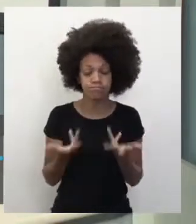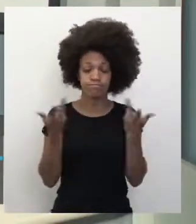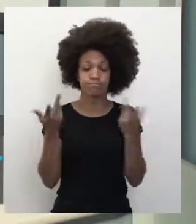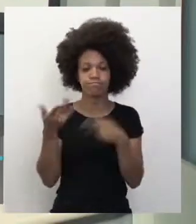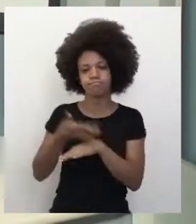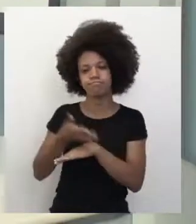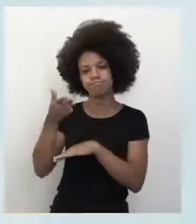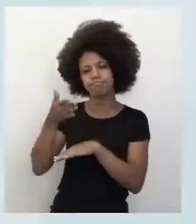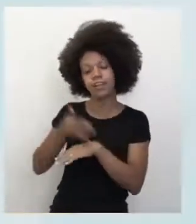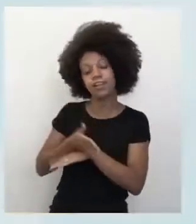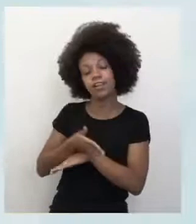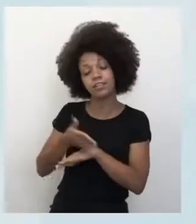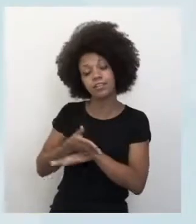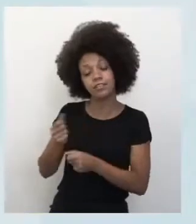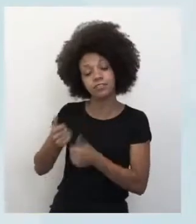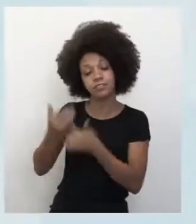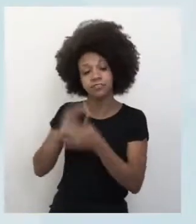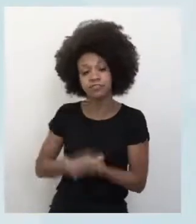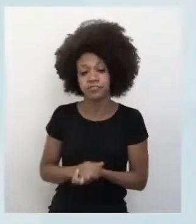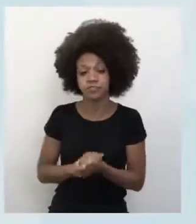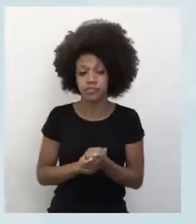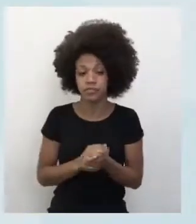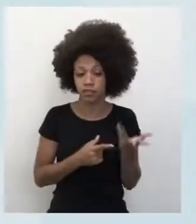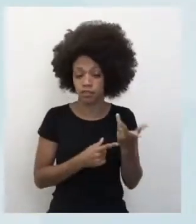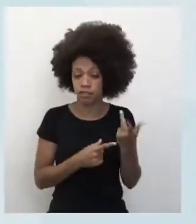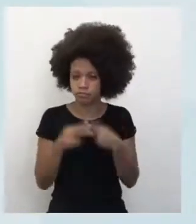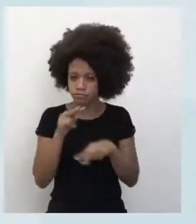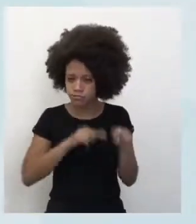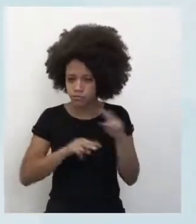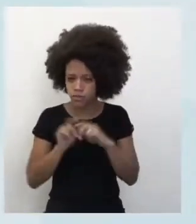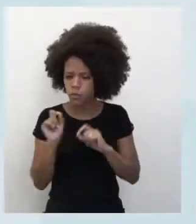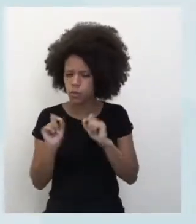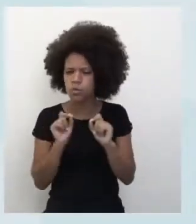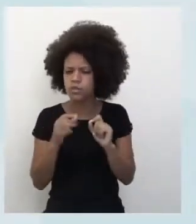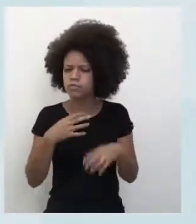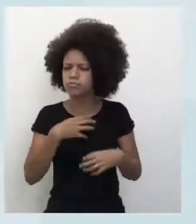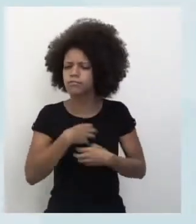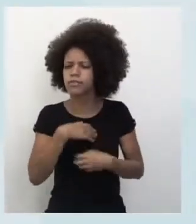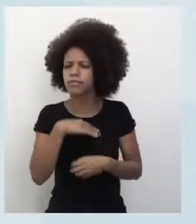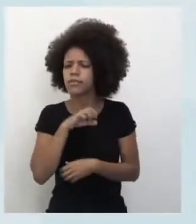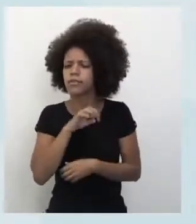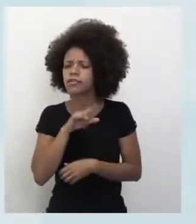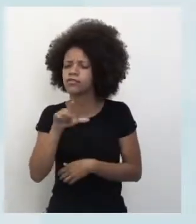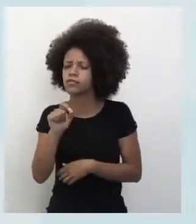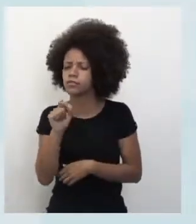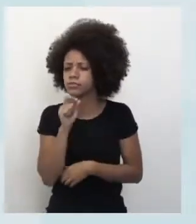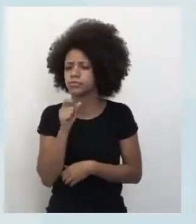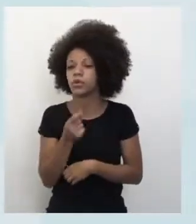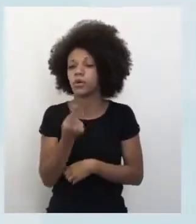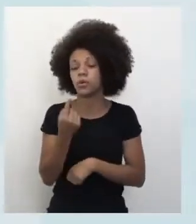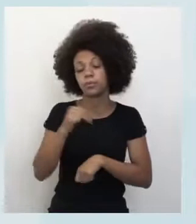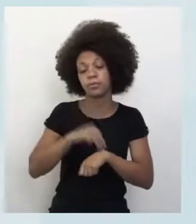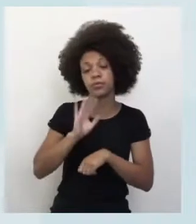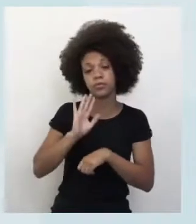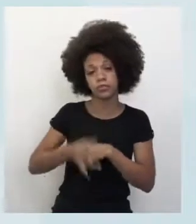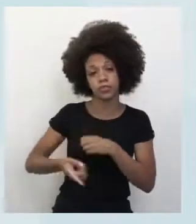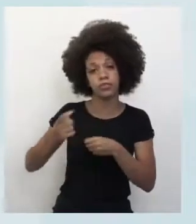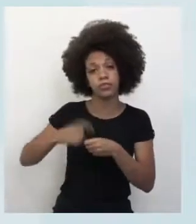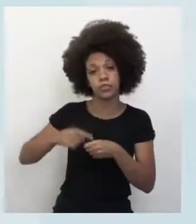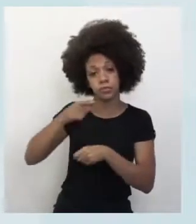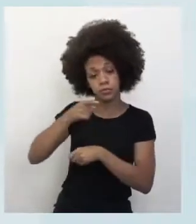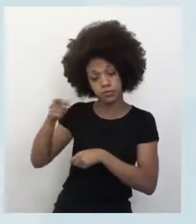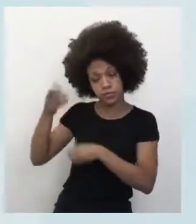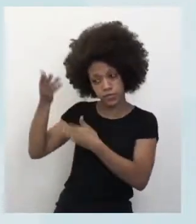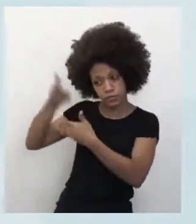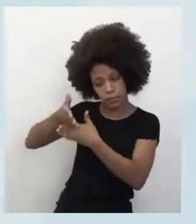chat. Ai, meu Deus. Nas artes visuais, turma, o que para você é estilo? Comenta aqui, eu vou dar 1 minuto para vocês comentarem aqui para o professor